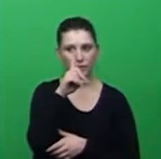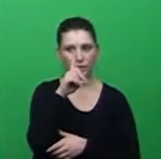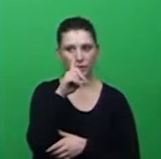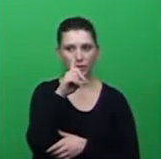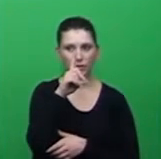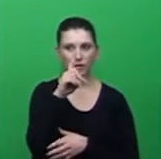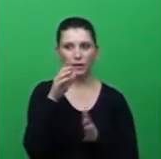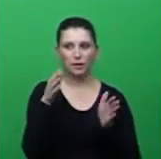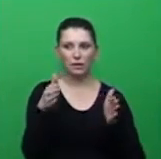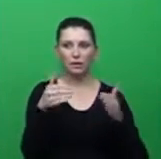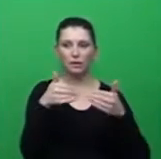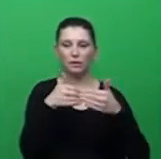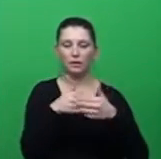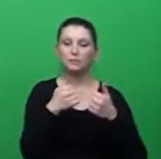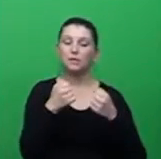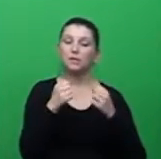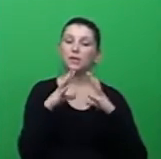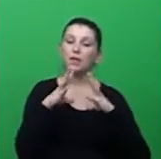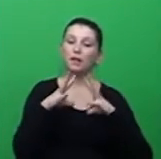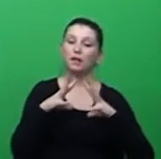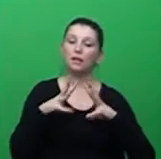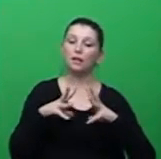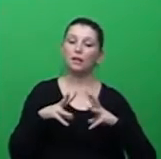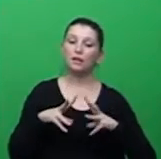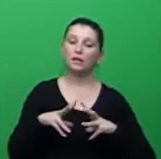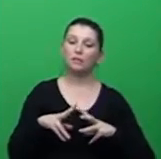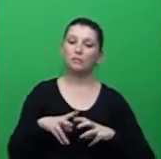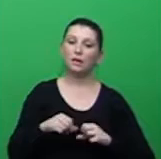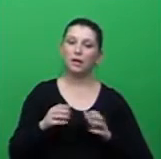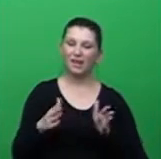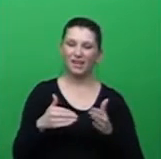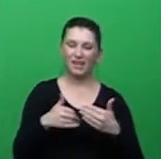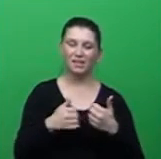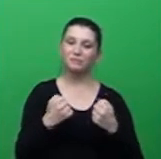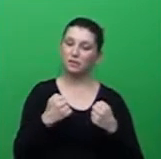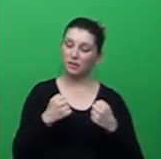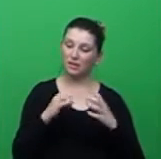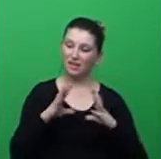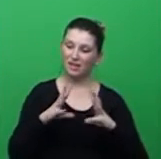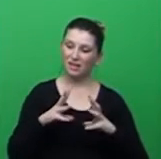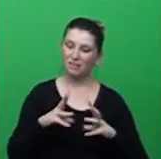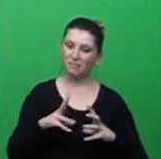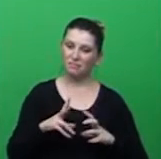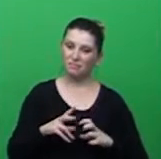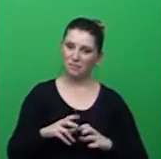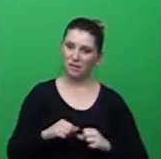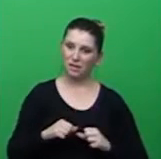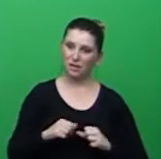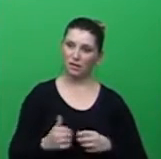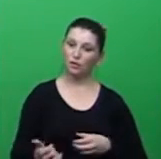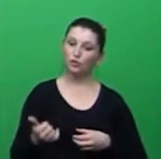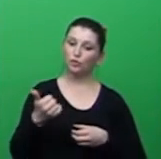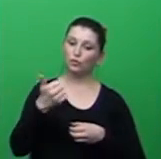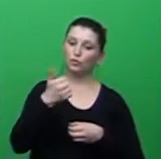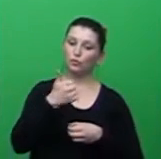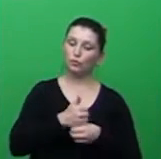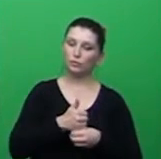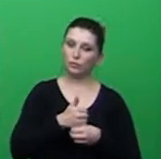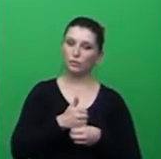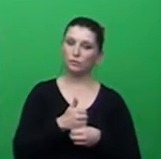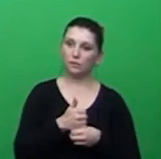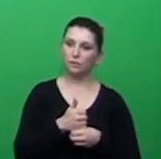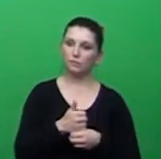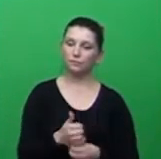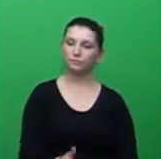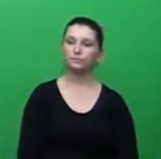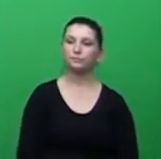que ser descontaminados. Eles têm que ser substituídos e descontaminados.